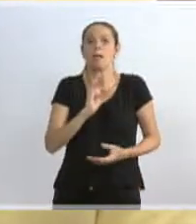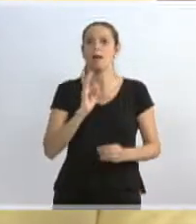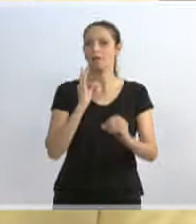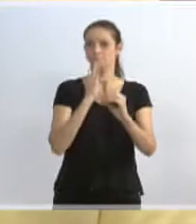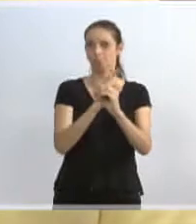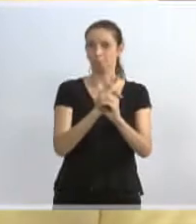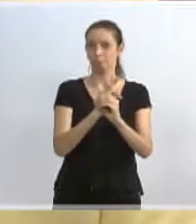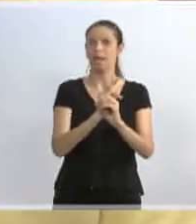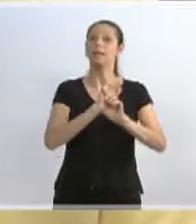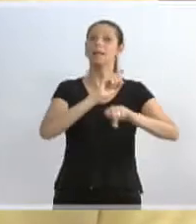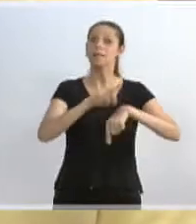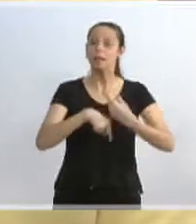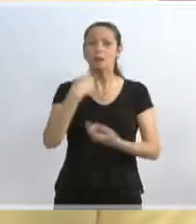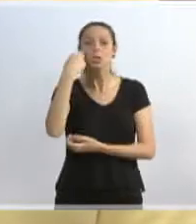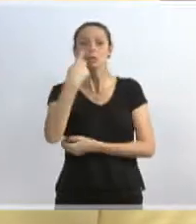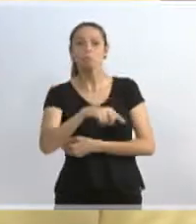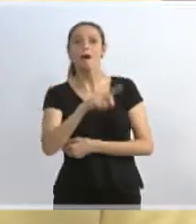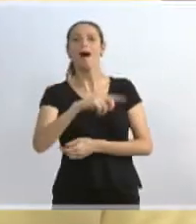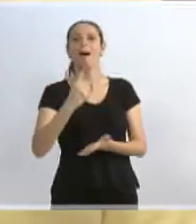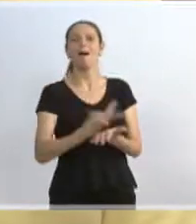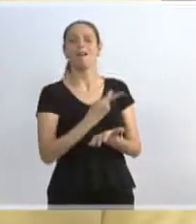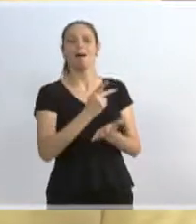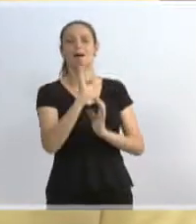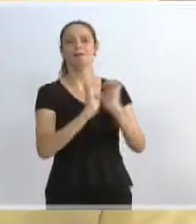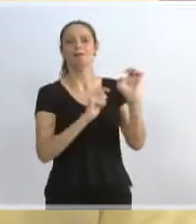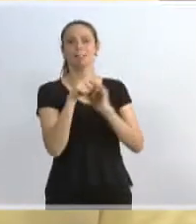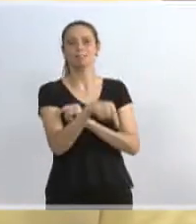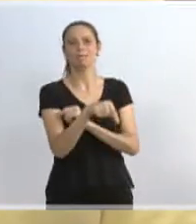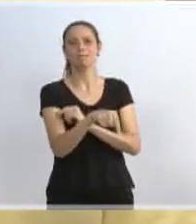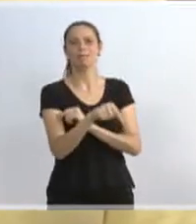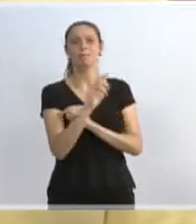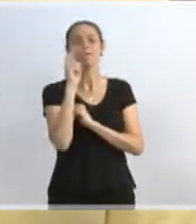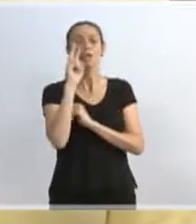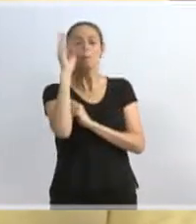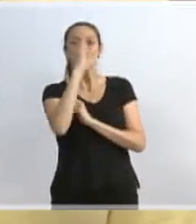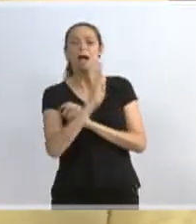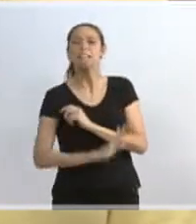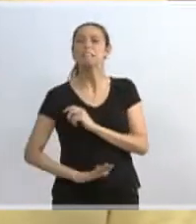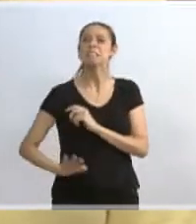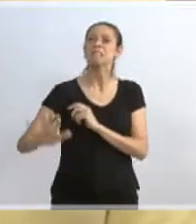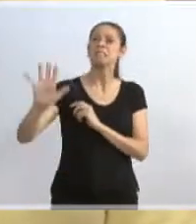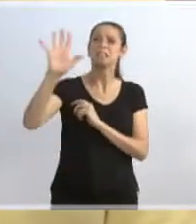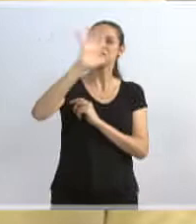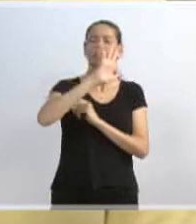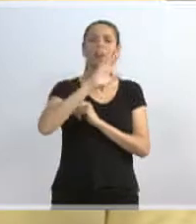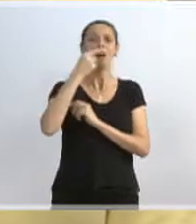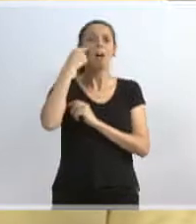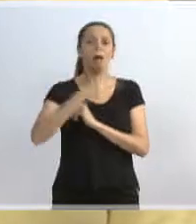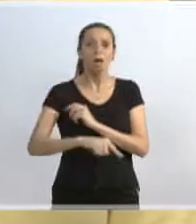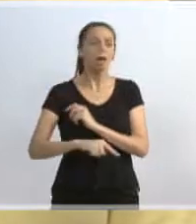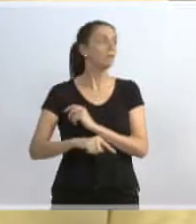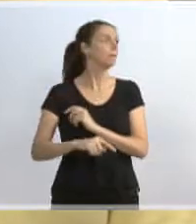de irregularidades da empresa a nível nacional, internacional e municipal, por isso nós...